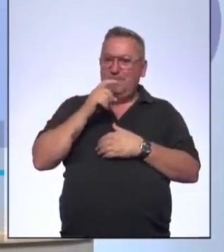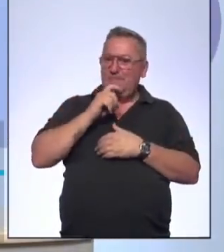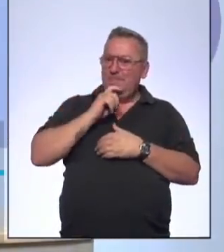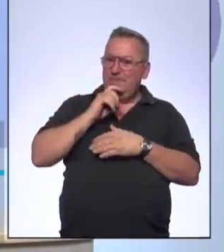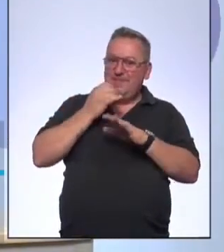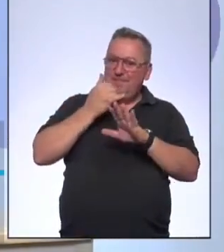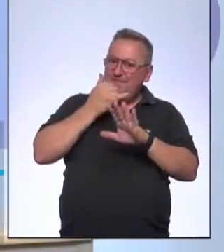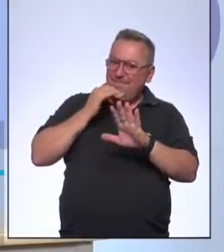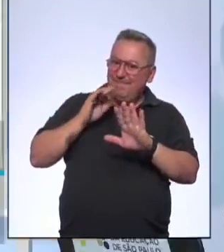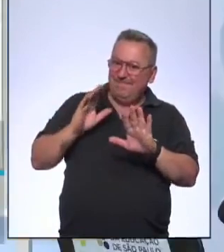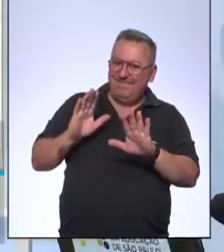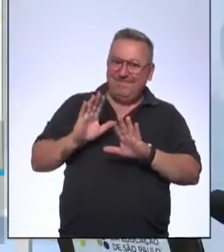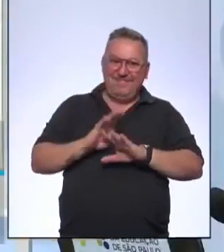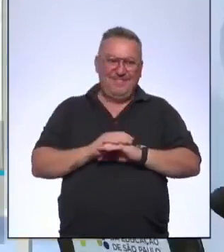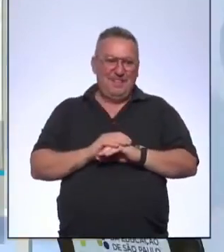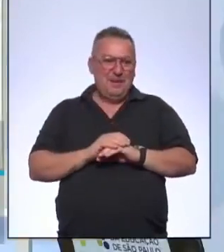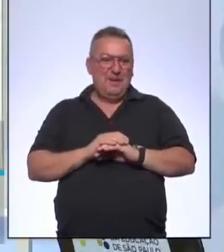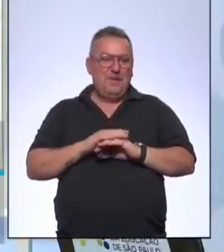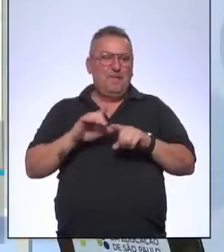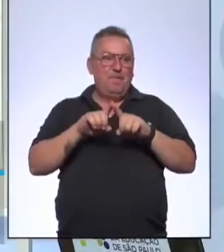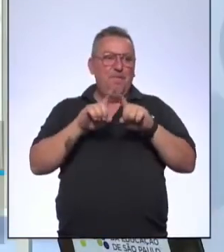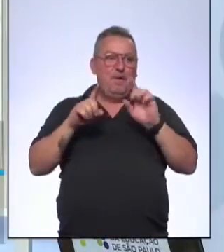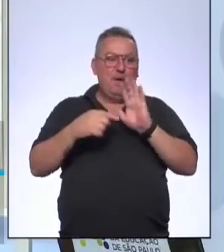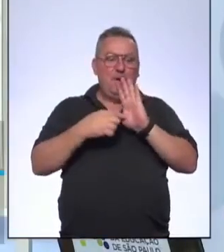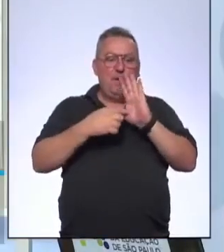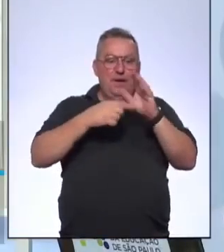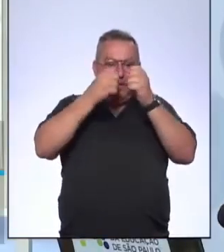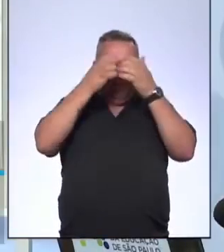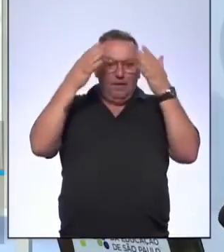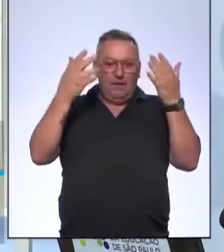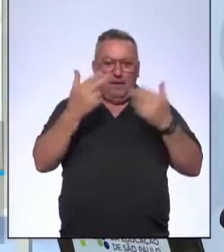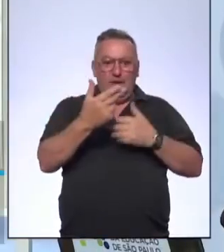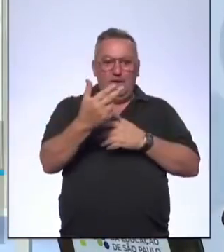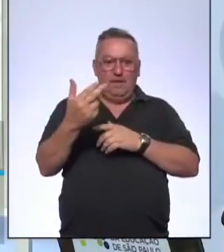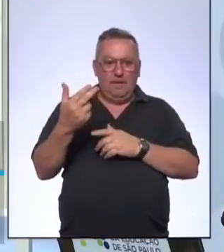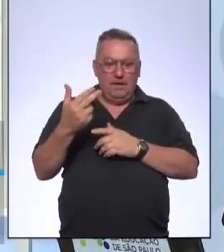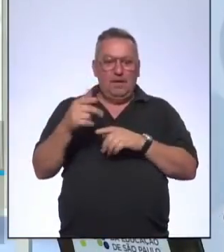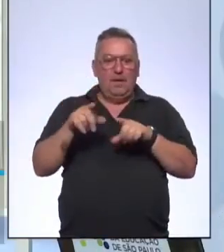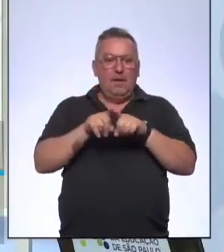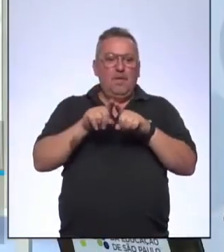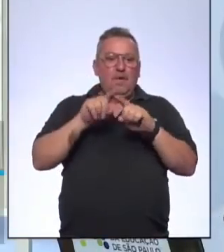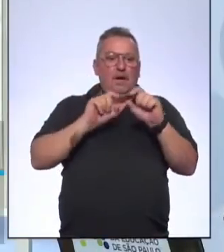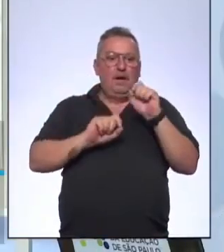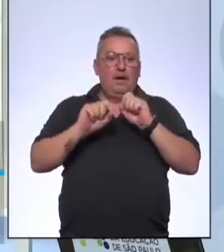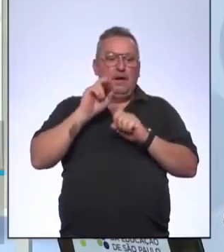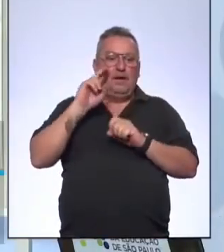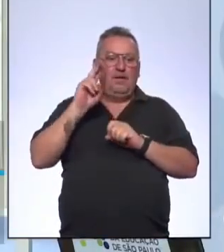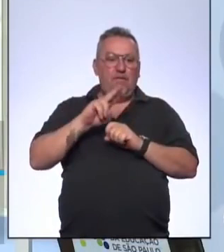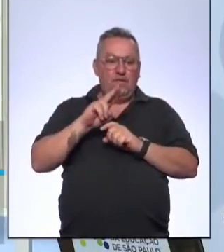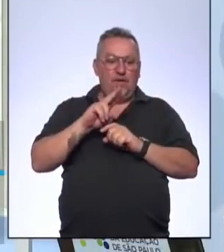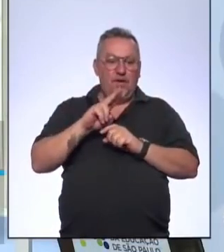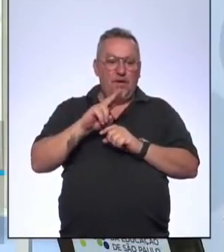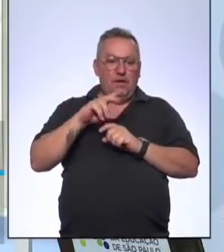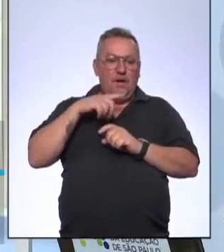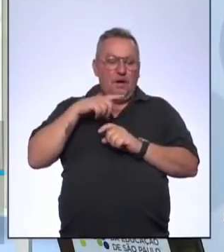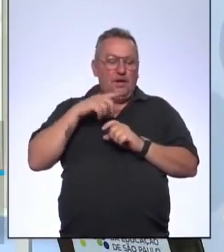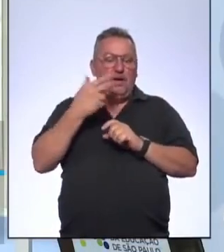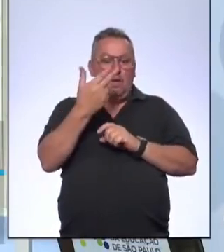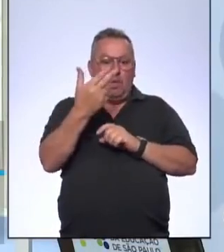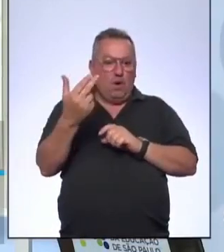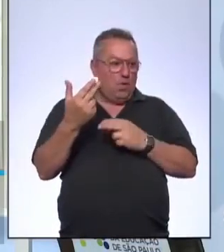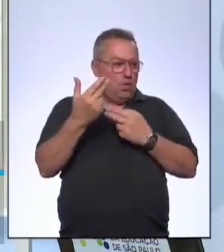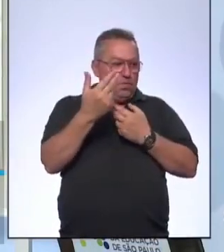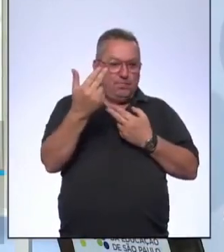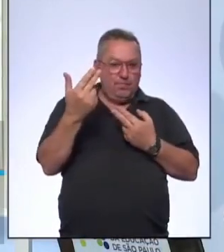gente? Então, essa evidência é o que tem de igual. Geralmente, o que a gente coloca em evidência, né, o que a gente tem de igual,